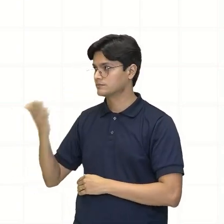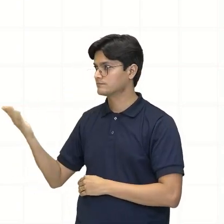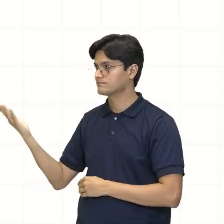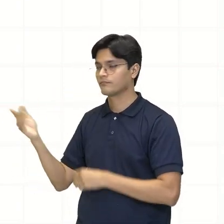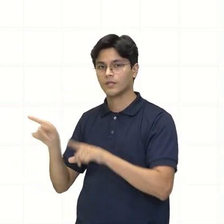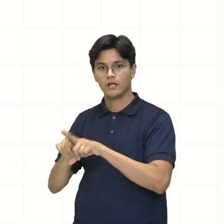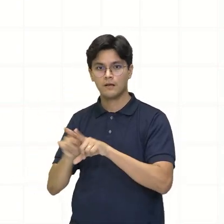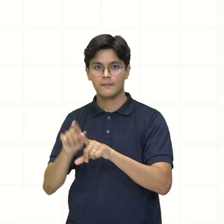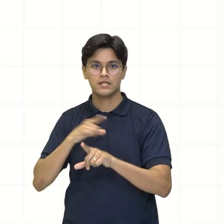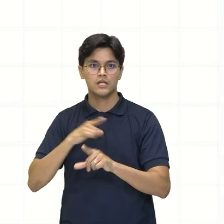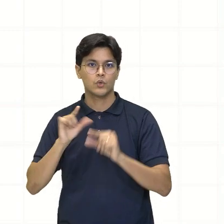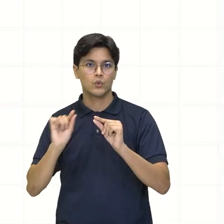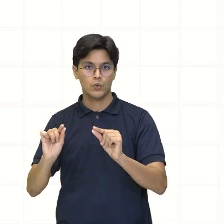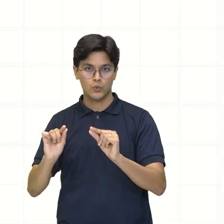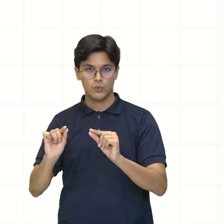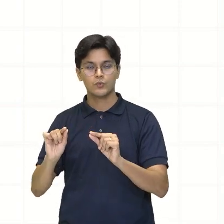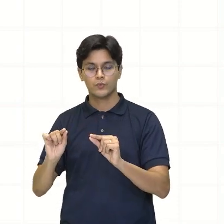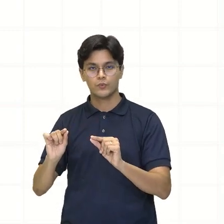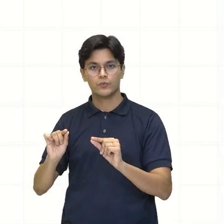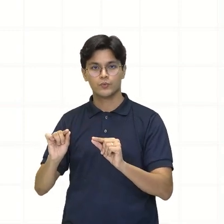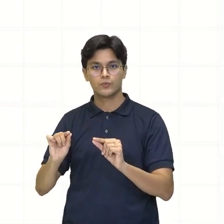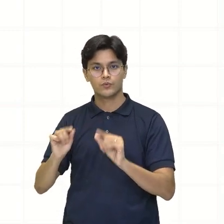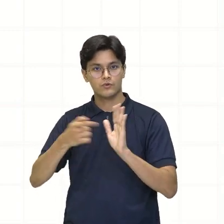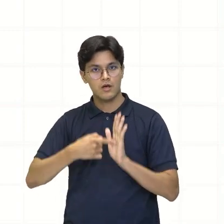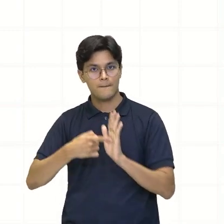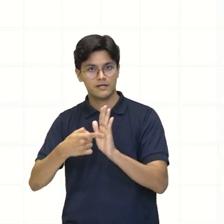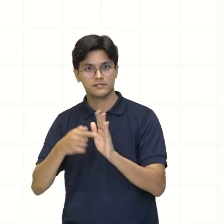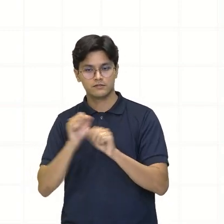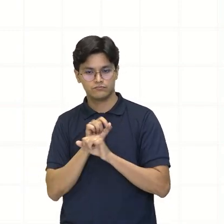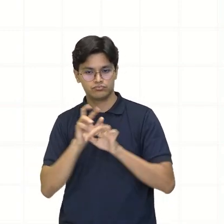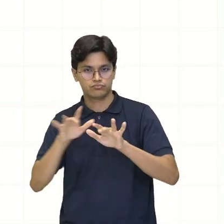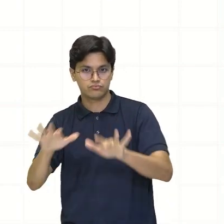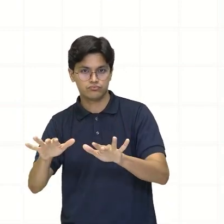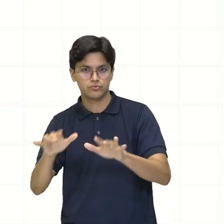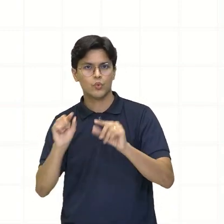também a expansão durante o califado ortodoxo,